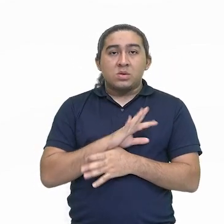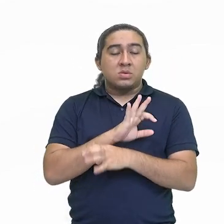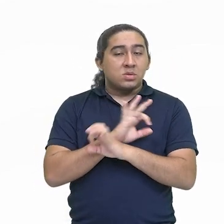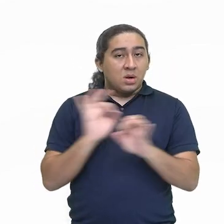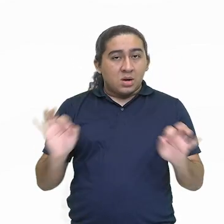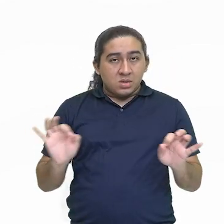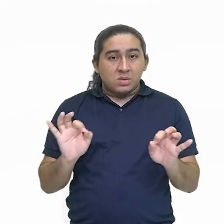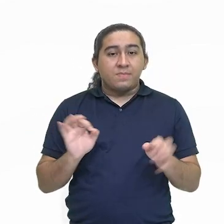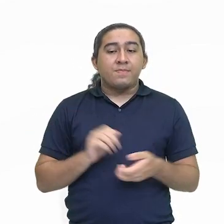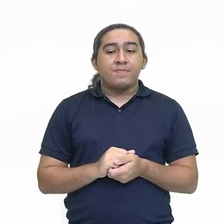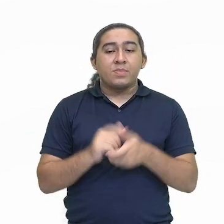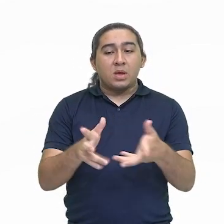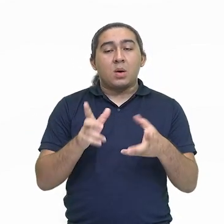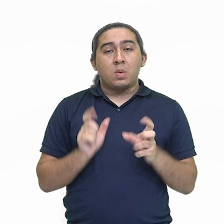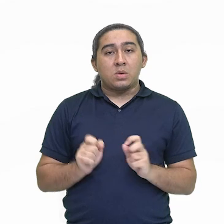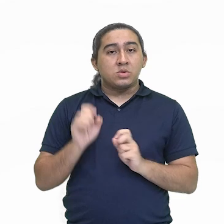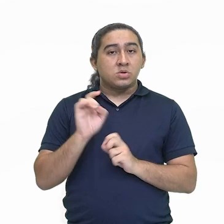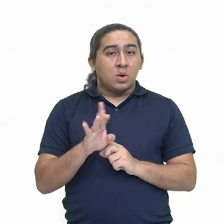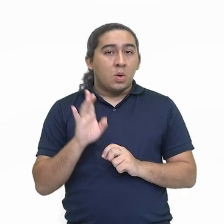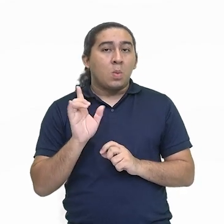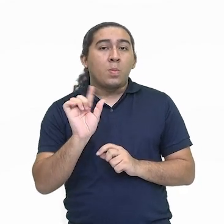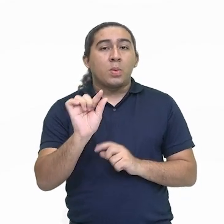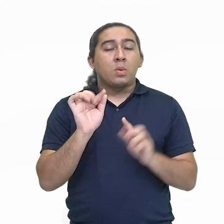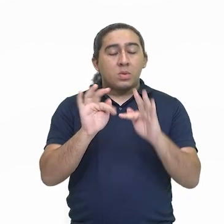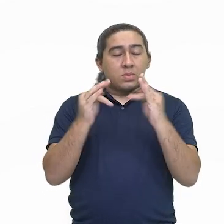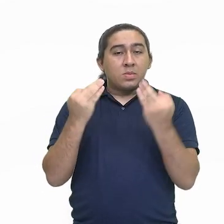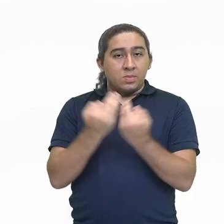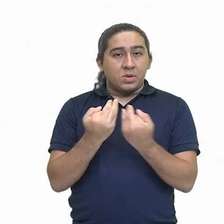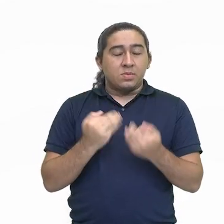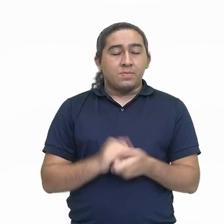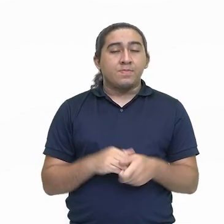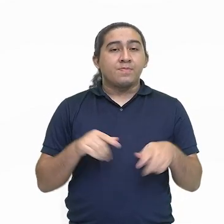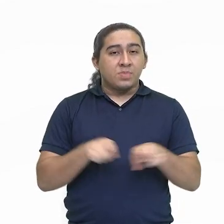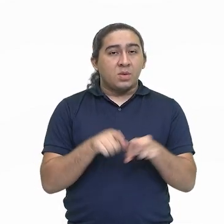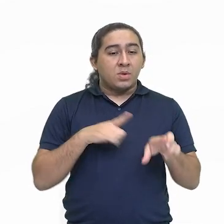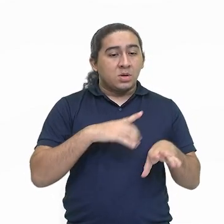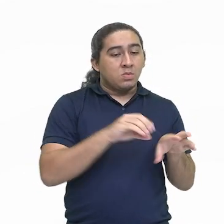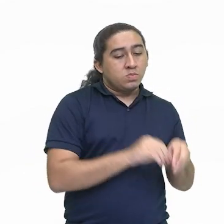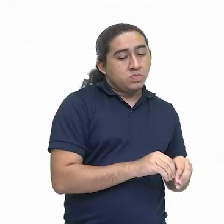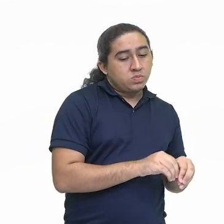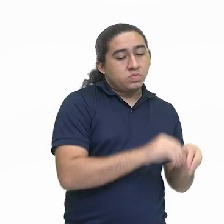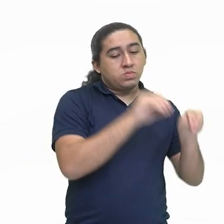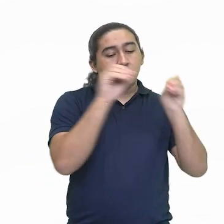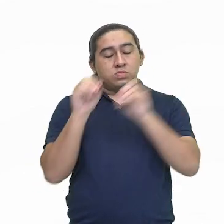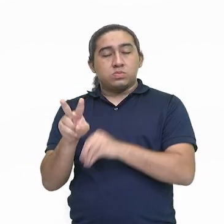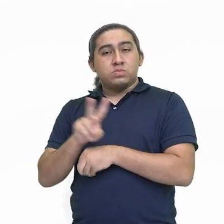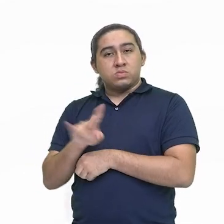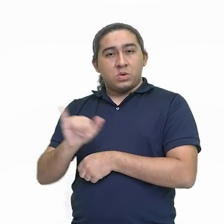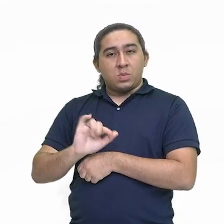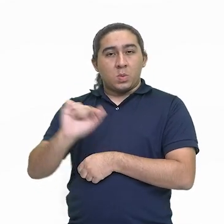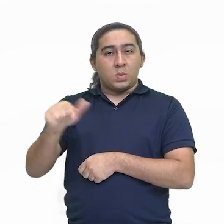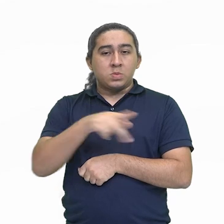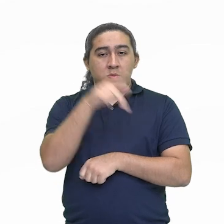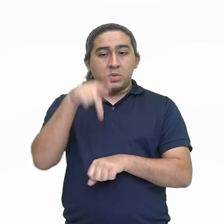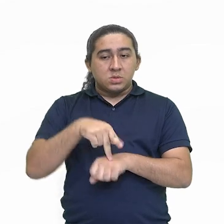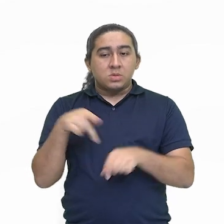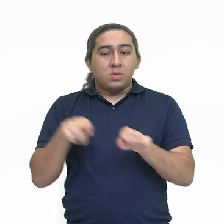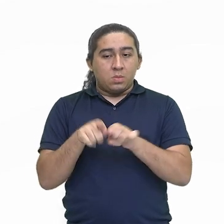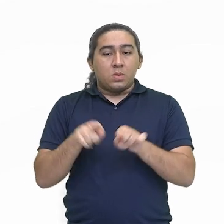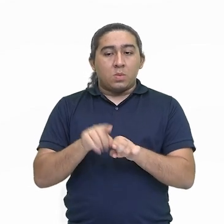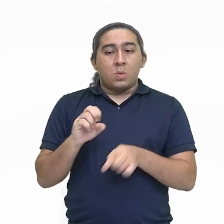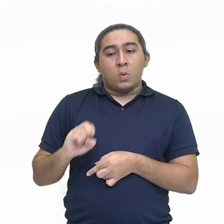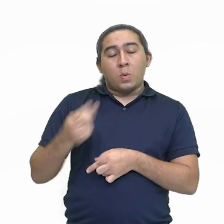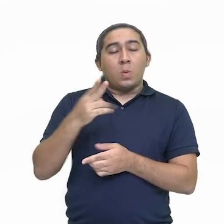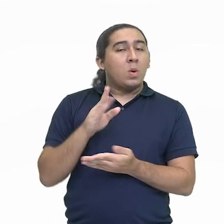e acaba indo apenas uma parte da família. E acabaram se deslocando para outros países, né, ou até mesmo